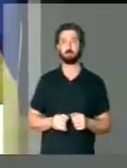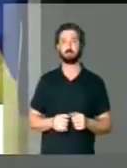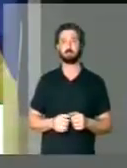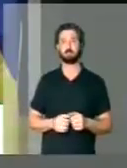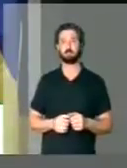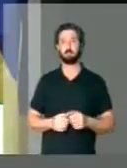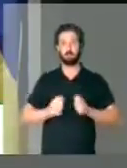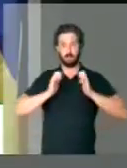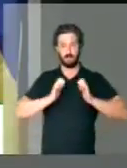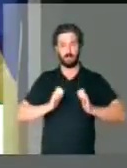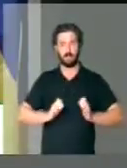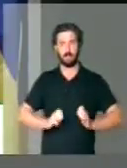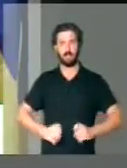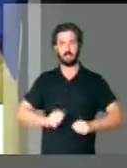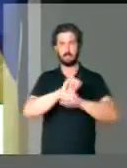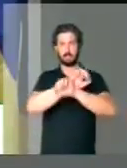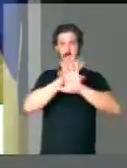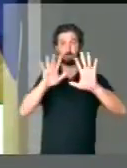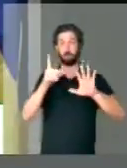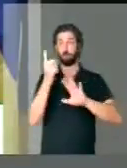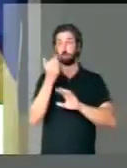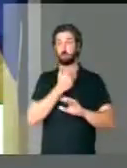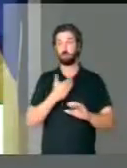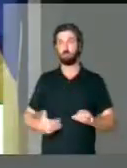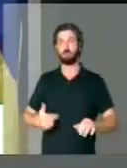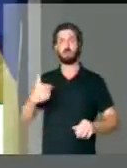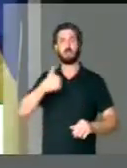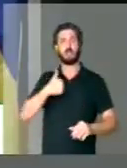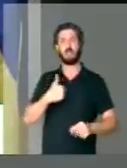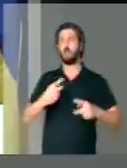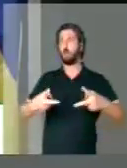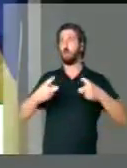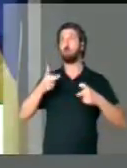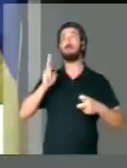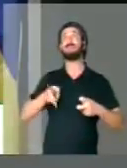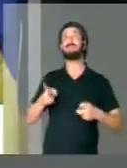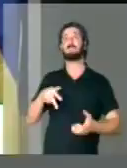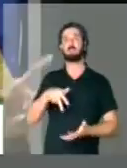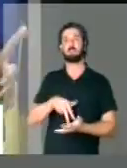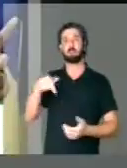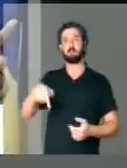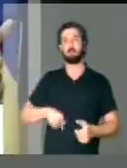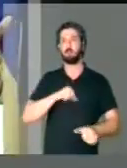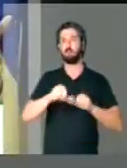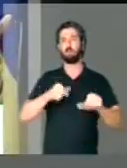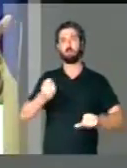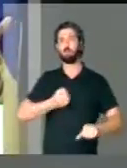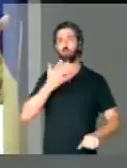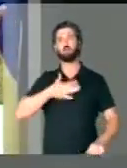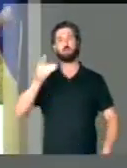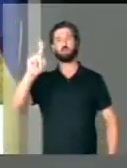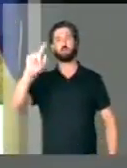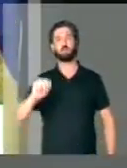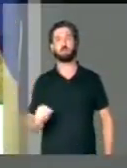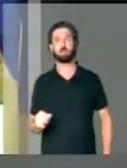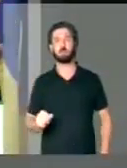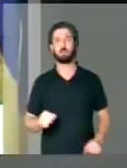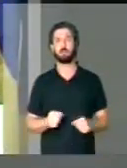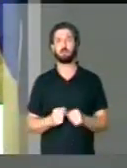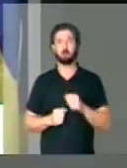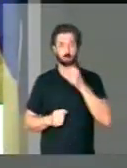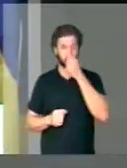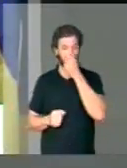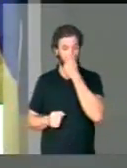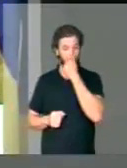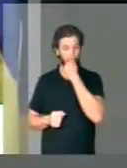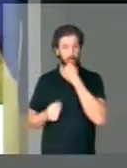Hombridade, transparência e responsabilidade com o dinheiro público, que foi o que eu sempre cobrei nessa tribuna, e não mudarei o meu discurso. Não mudarei o meu